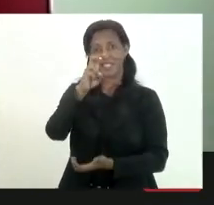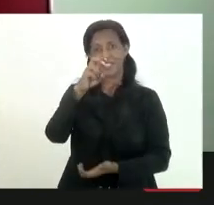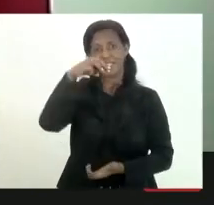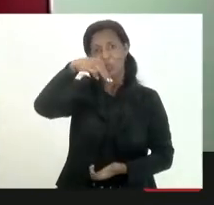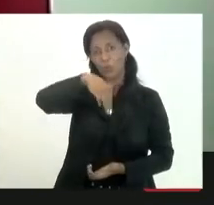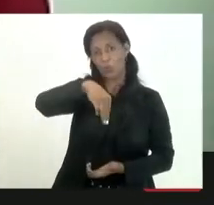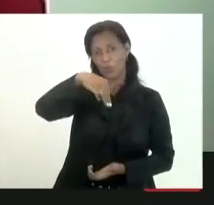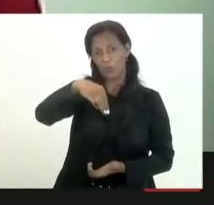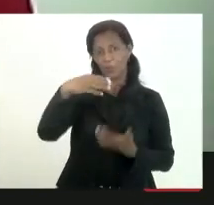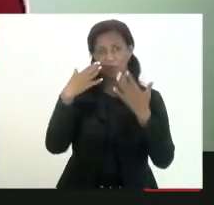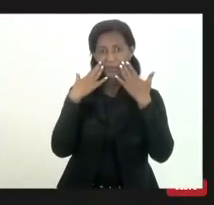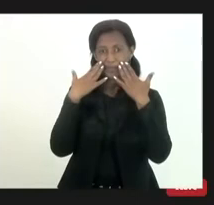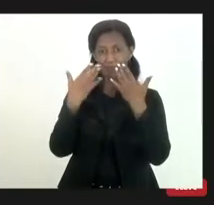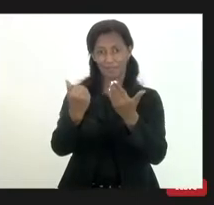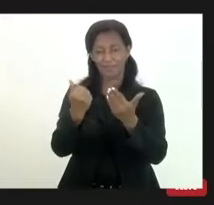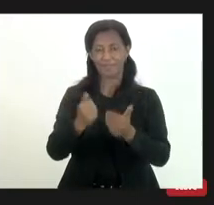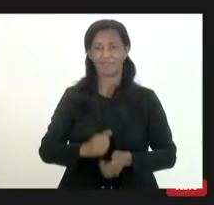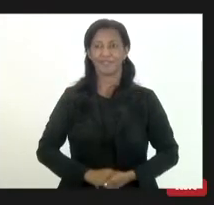para a sua manifestação.